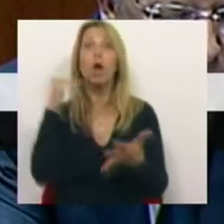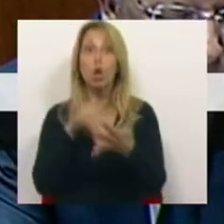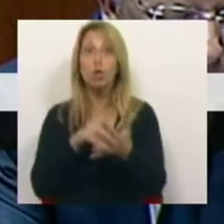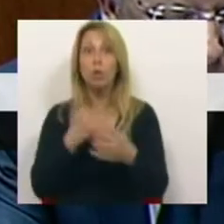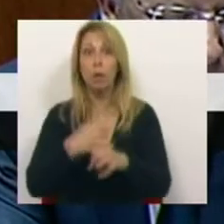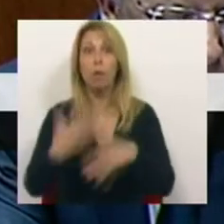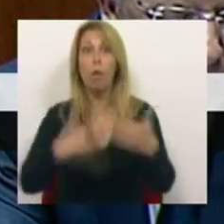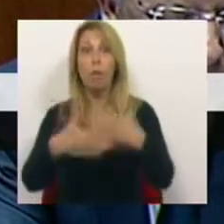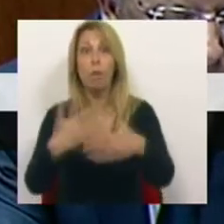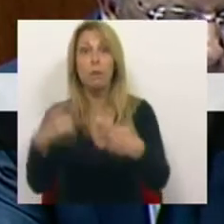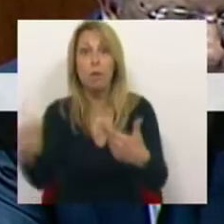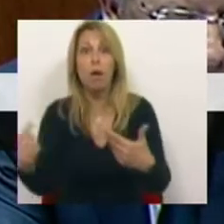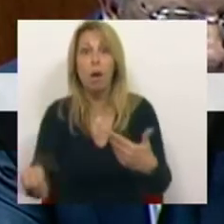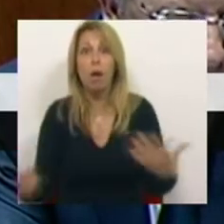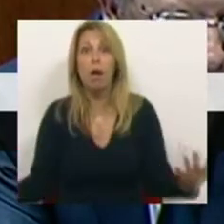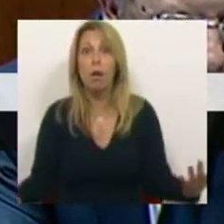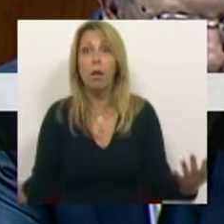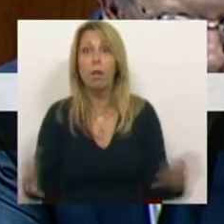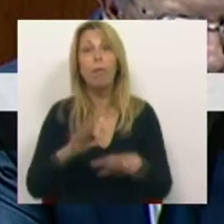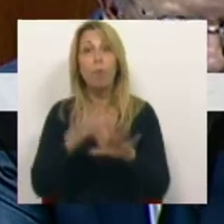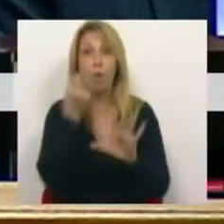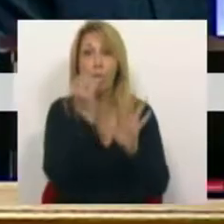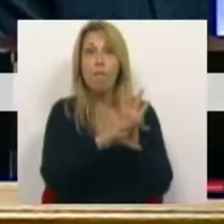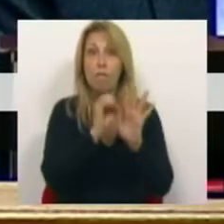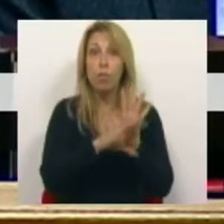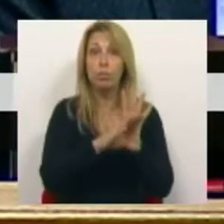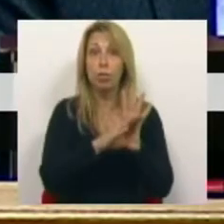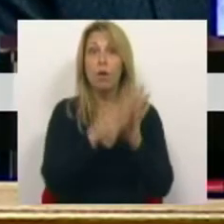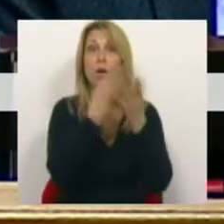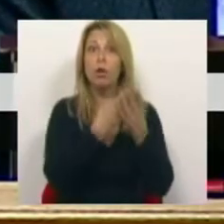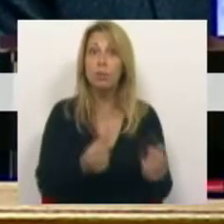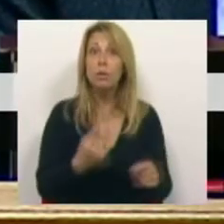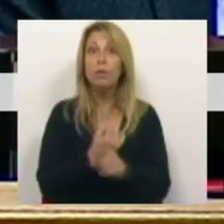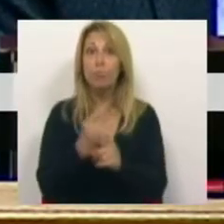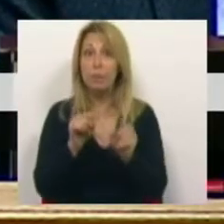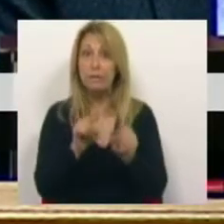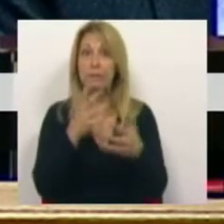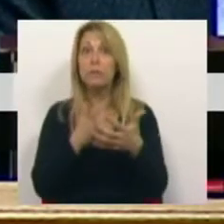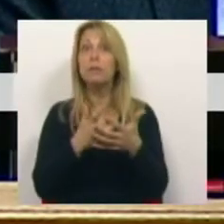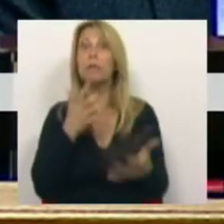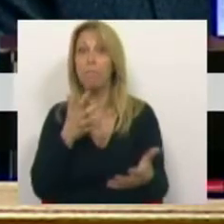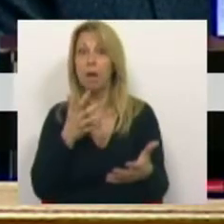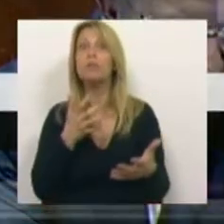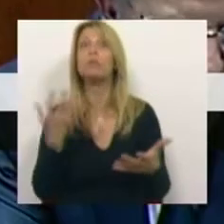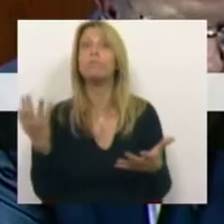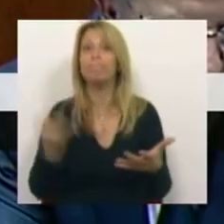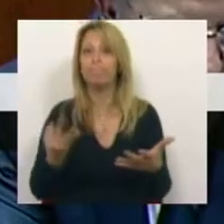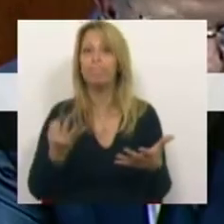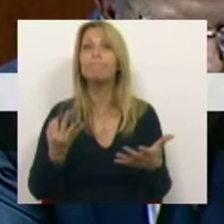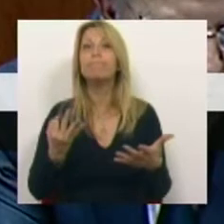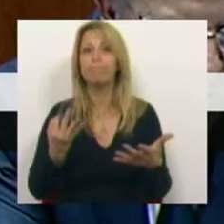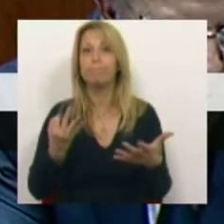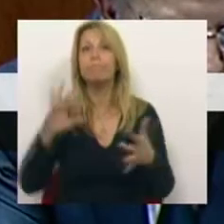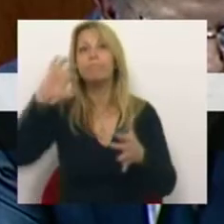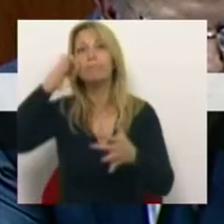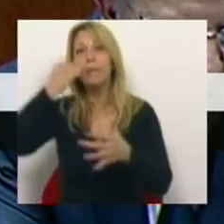operação teria no fundo de resolução, porque esse impacto refletir-se-ia nos